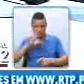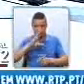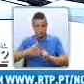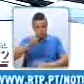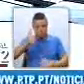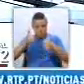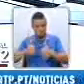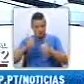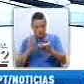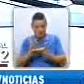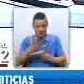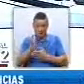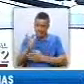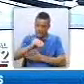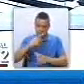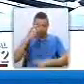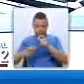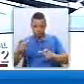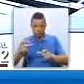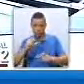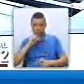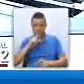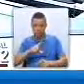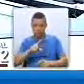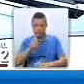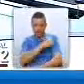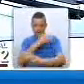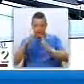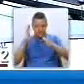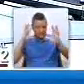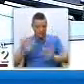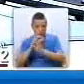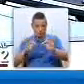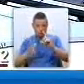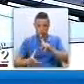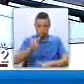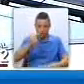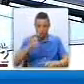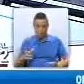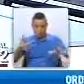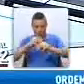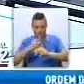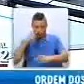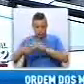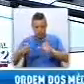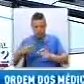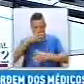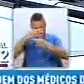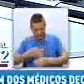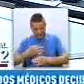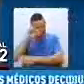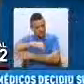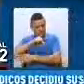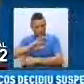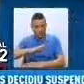esperado, que mais pessoas poderão ir à Casa da Música? Vão conquistar novos públicos? Acredito que sim, plenamente acredito que sim.